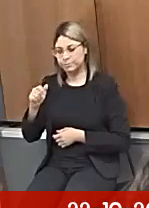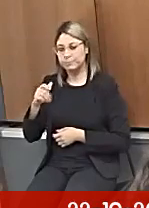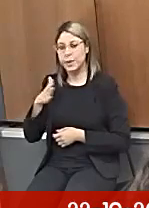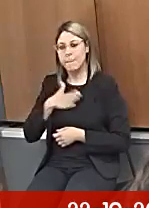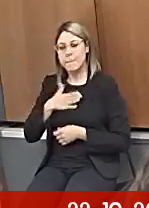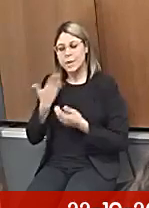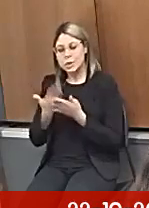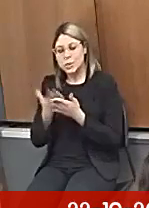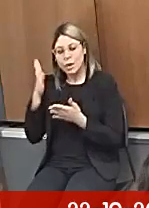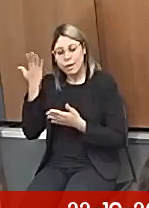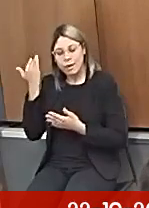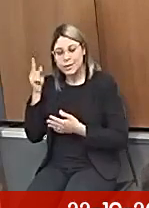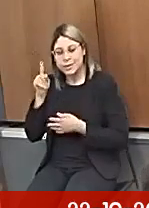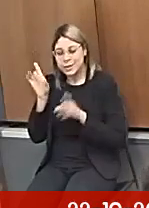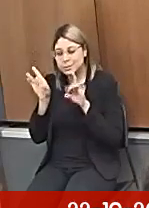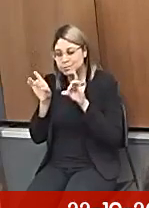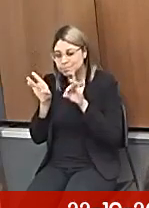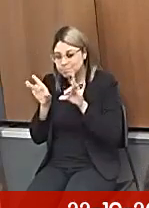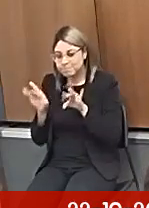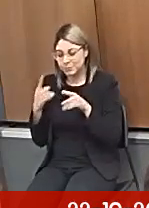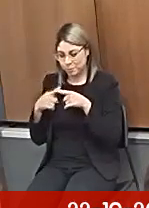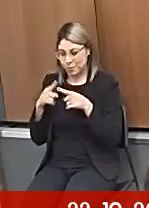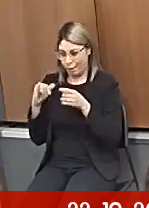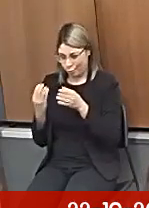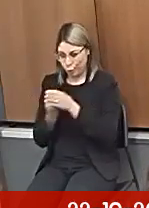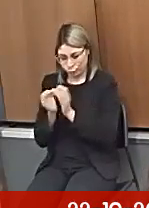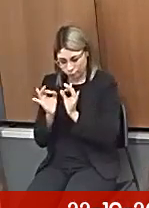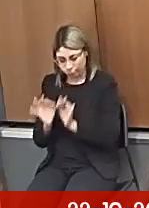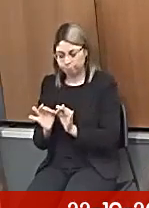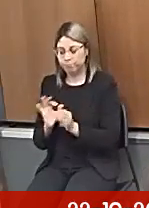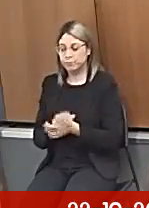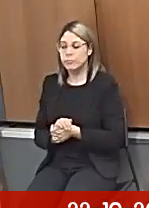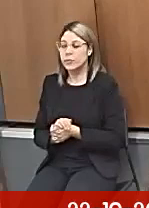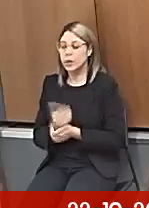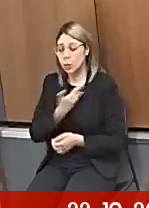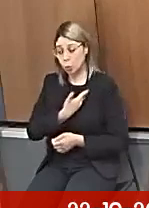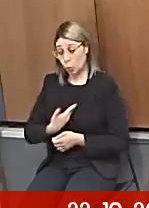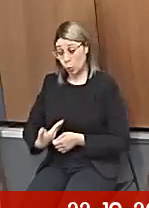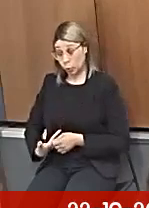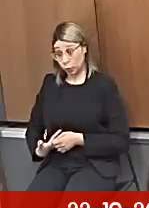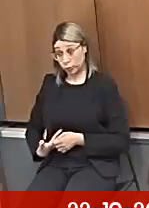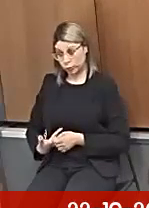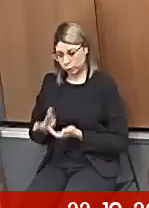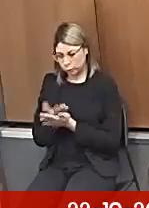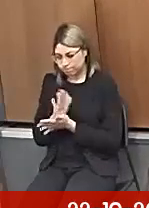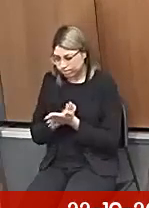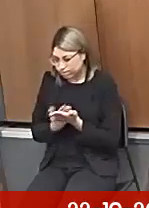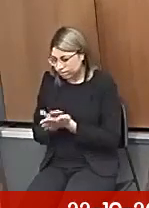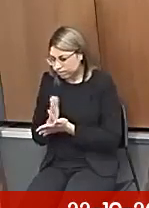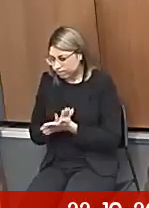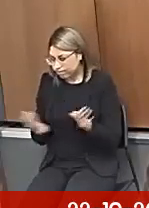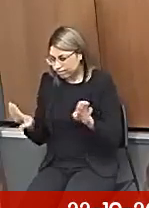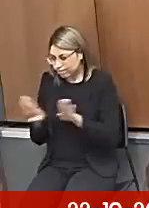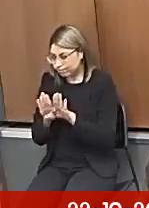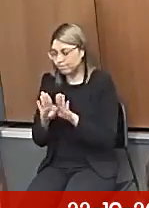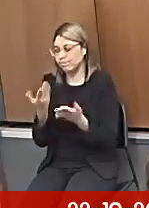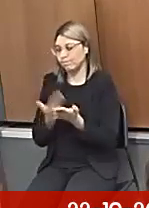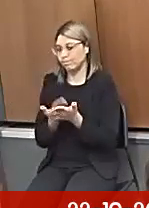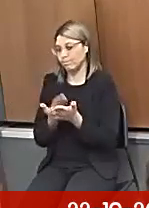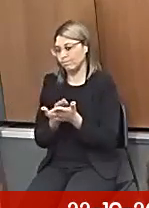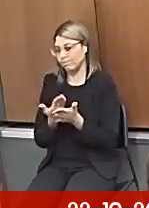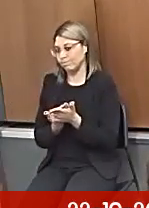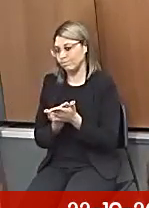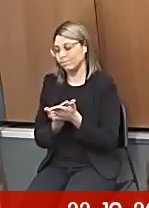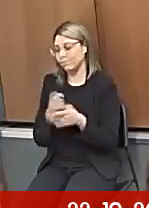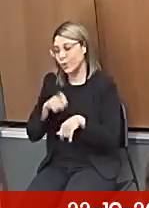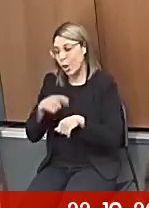tão especial e tão forte, porque ela era inclusiva, que o governo, incomodado, fechou a escola quando eu